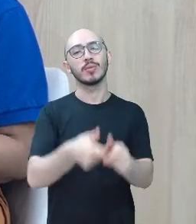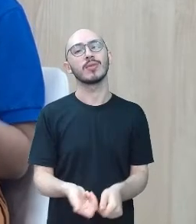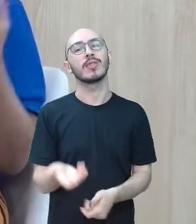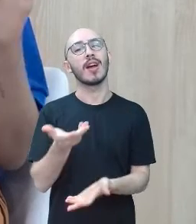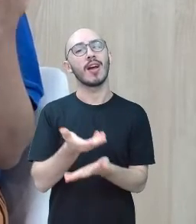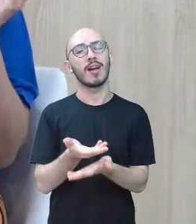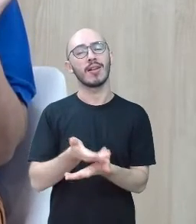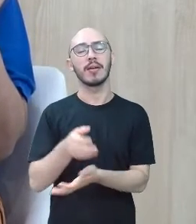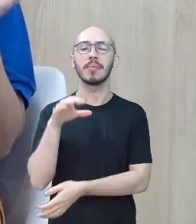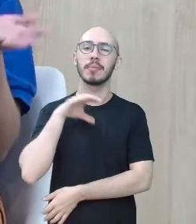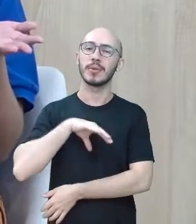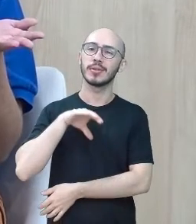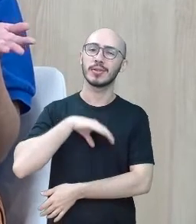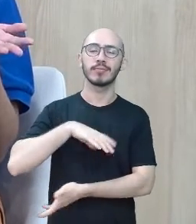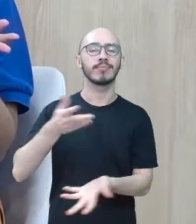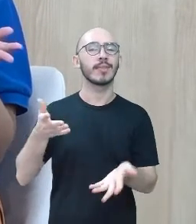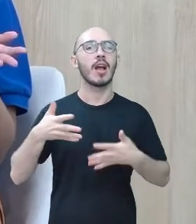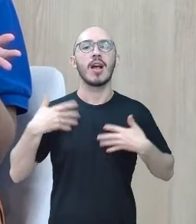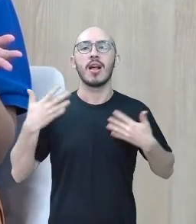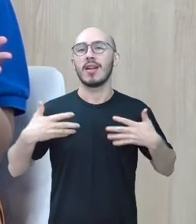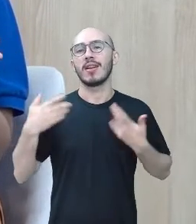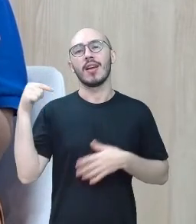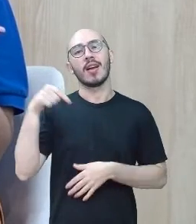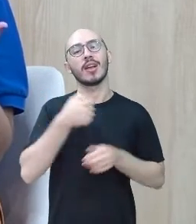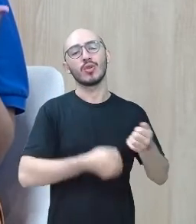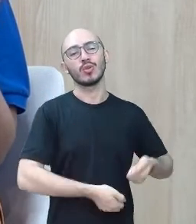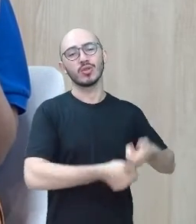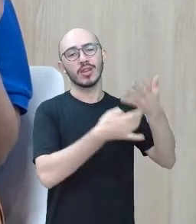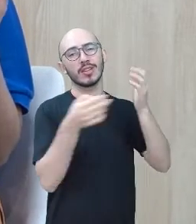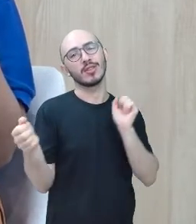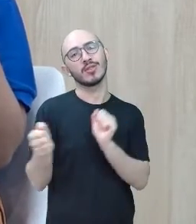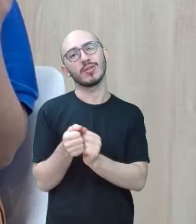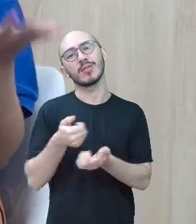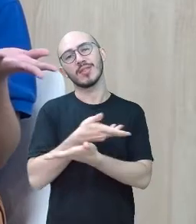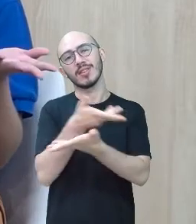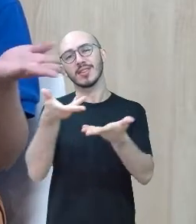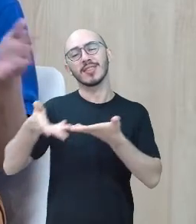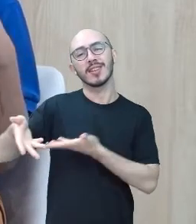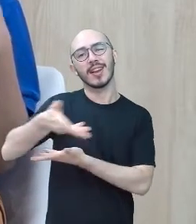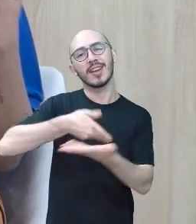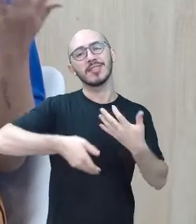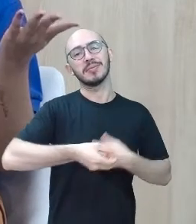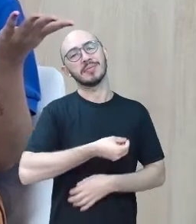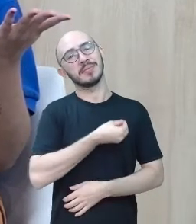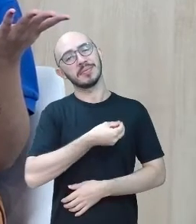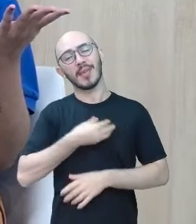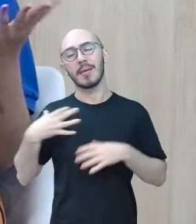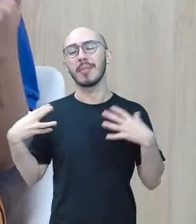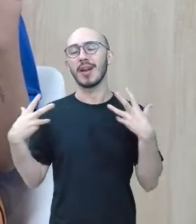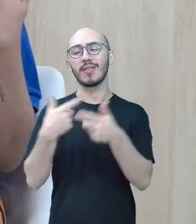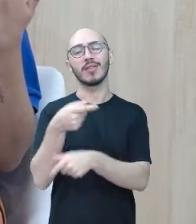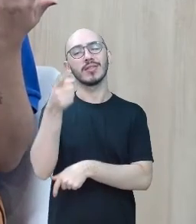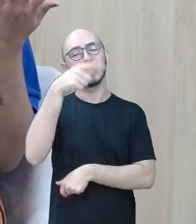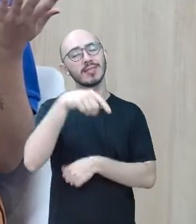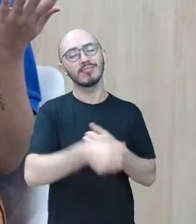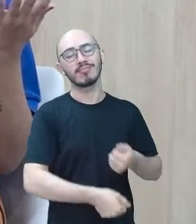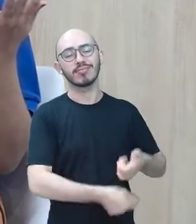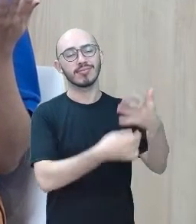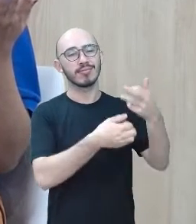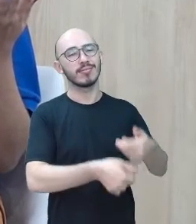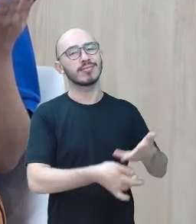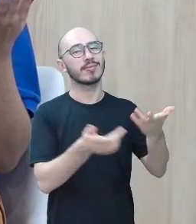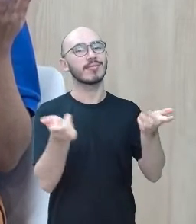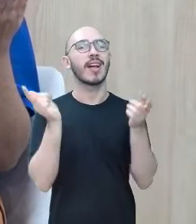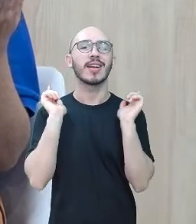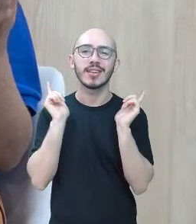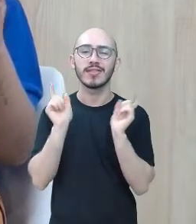tá certo? É sempre uma alegria ficar aqui no chat conversando com vocês. Vocês sempre têm coisas maravilhosas para contar para mim, eu sempre me divirto muito.